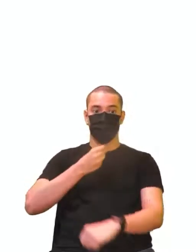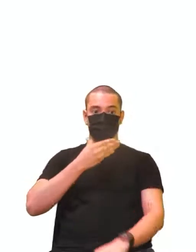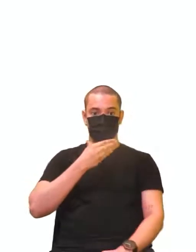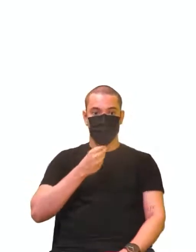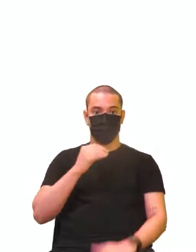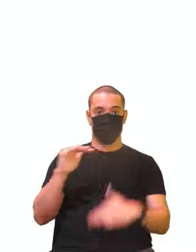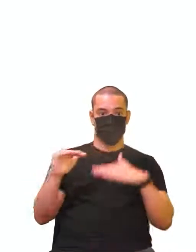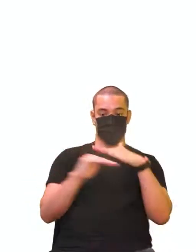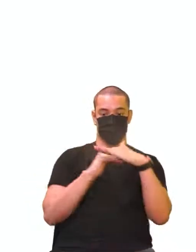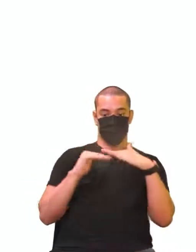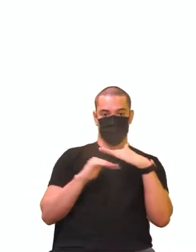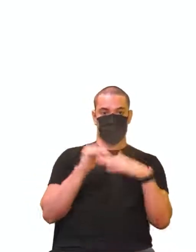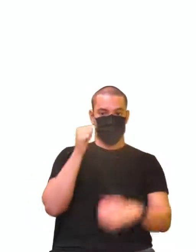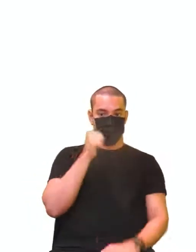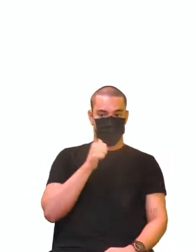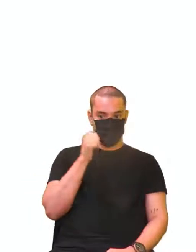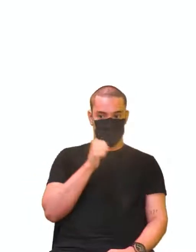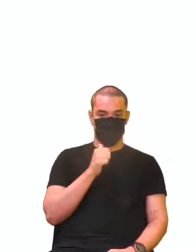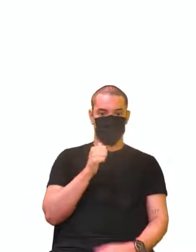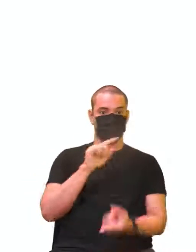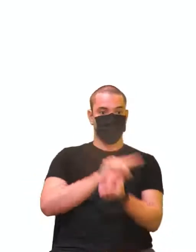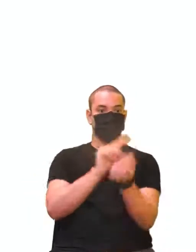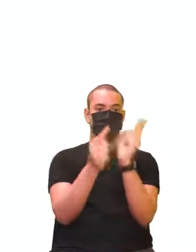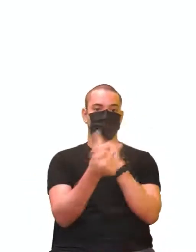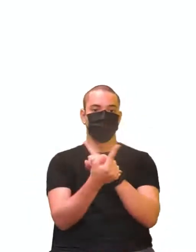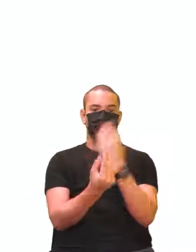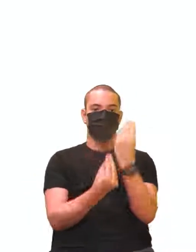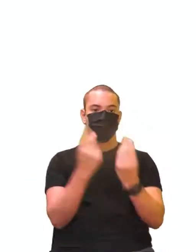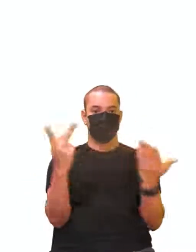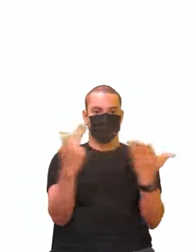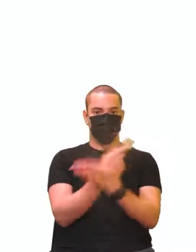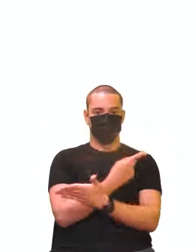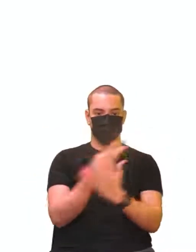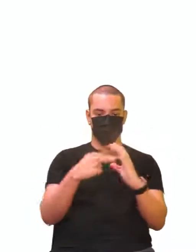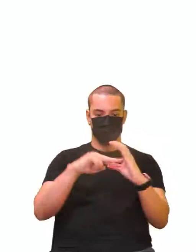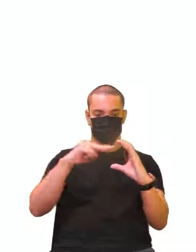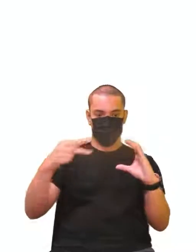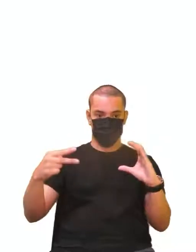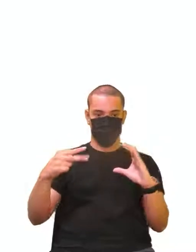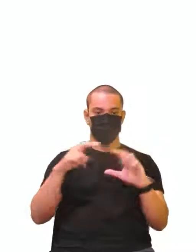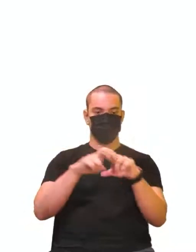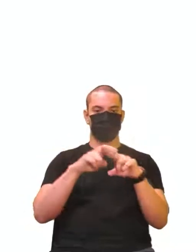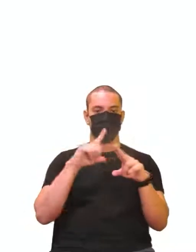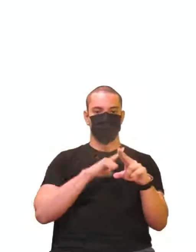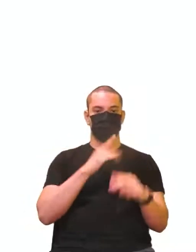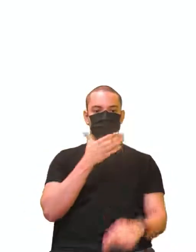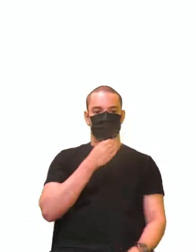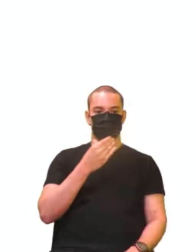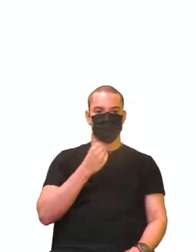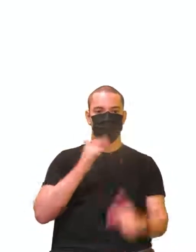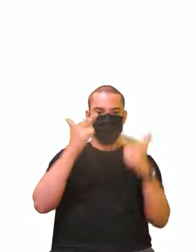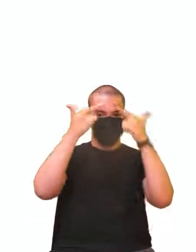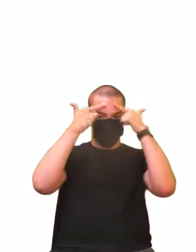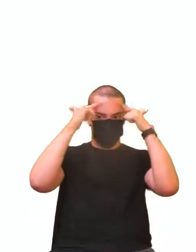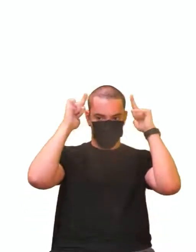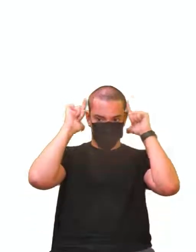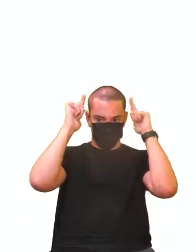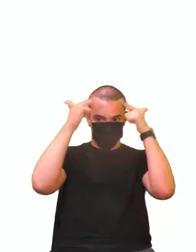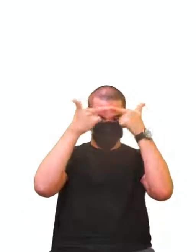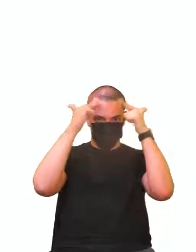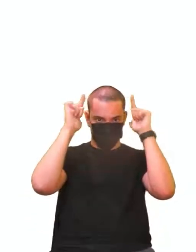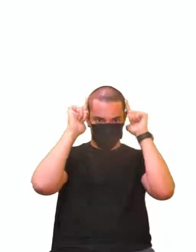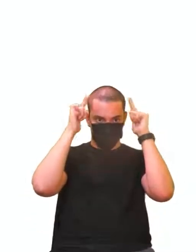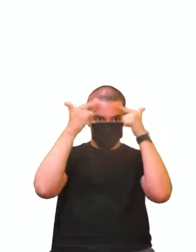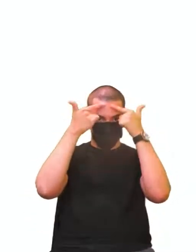e recessivo nas mulheres. E o inverso ocorre com o seu alelo. Na espécie humana, então, temos a calvície. Agora, nesse